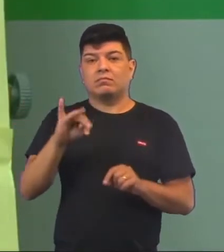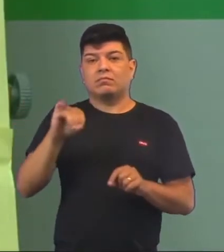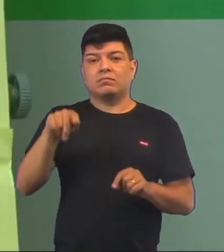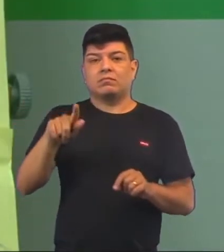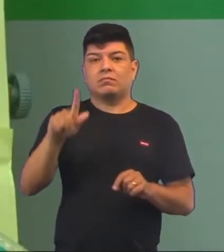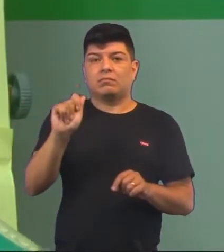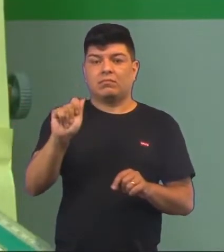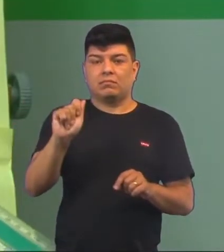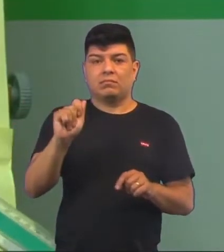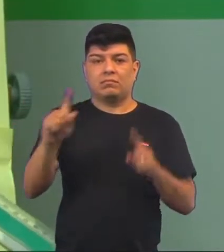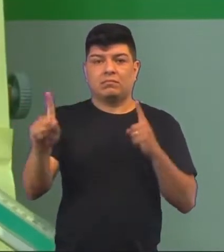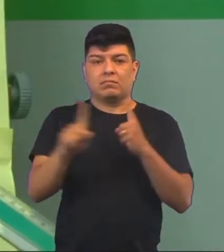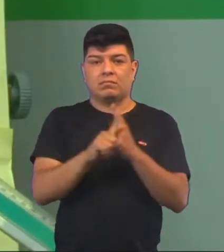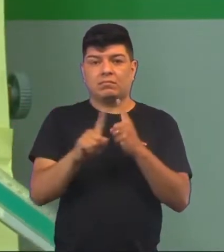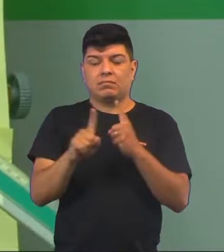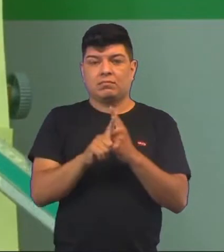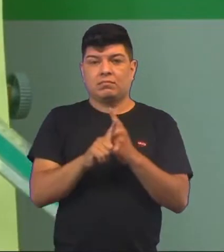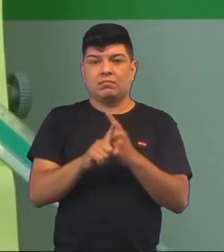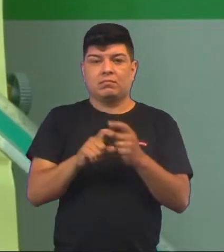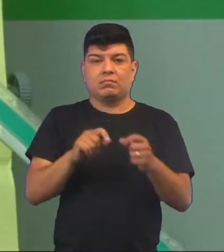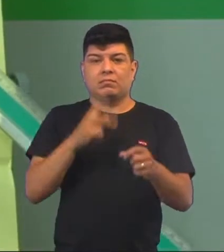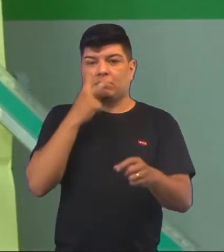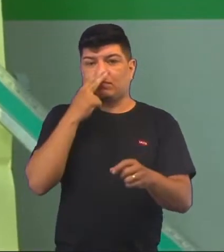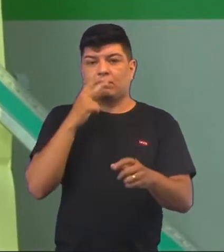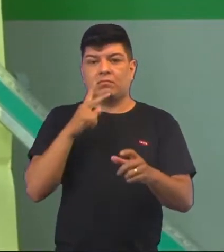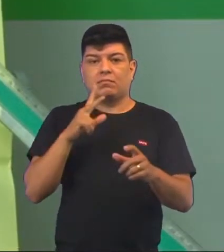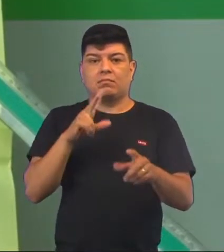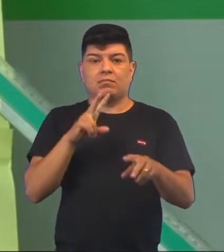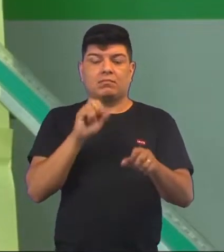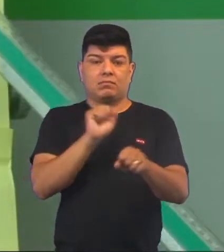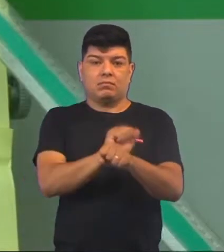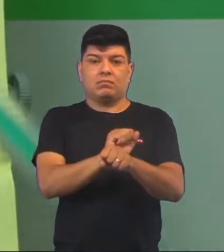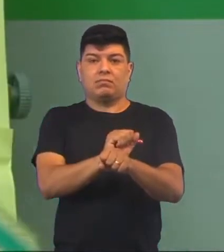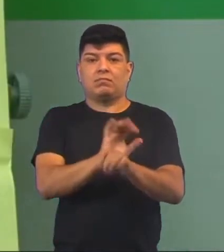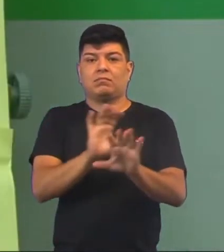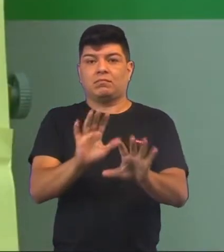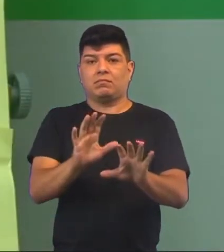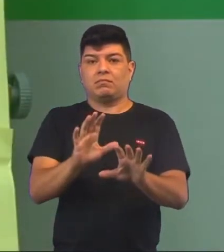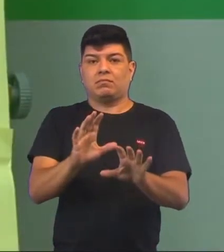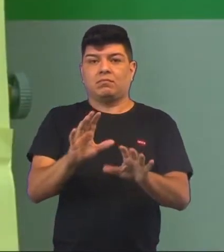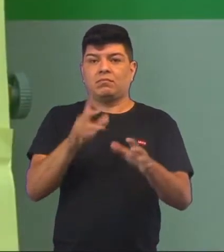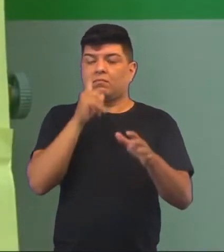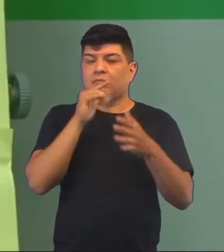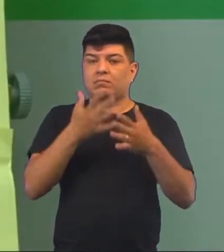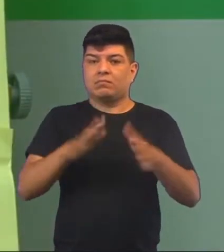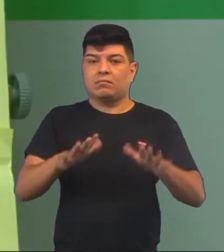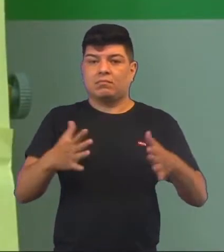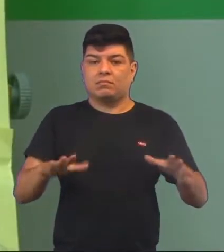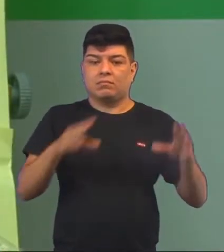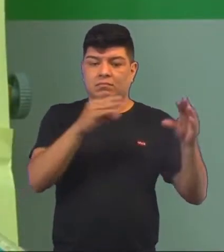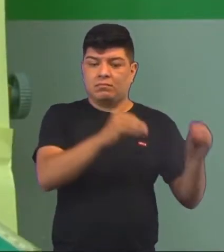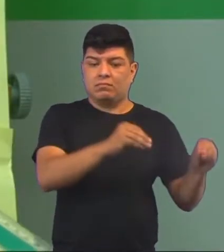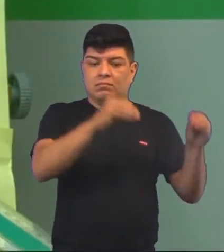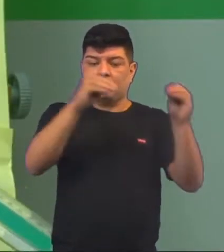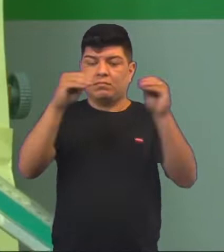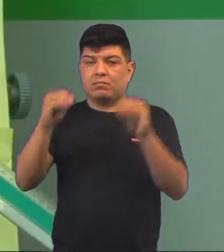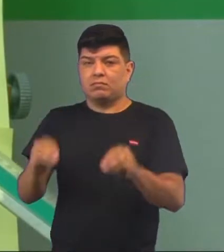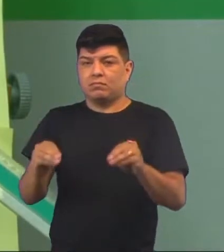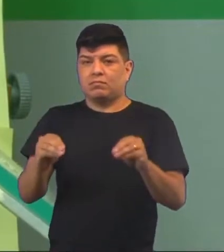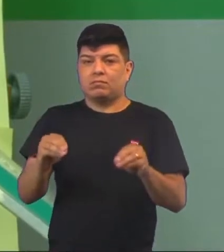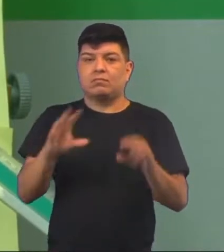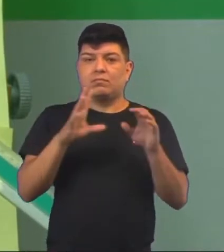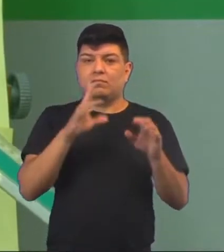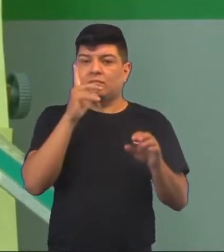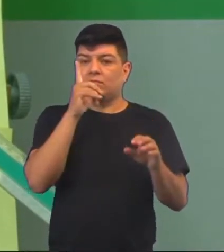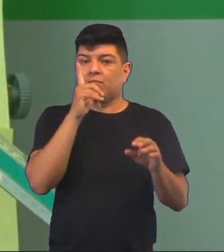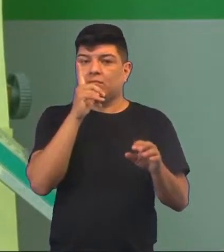Tinga, foi encontrado encalhado em uma praia do Ceará. Ele foi resgatado e transferido para o Centro de